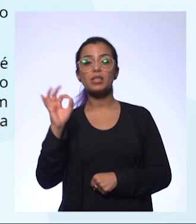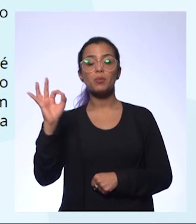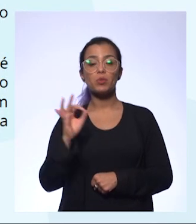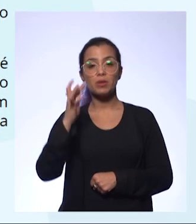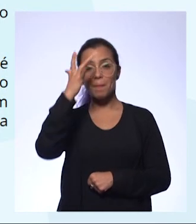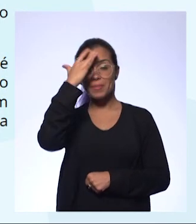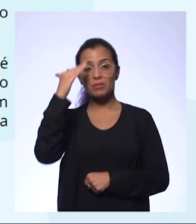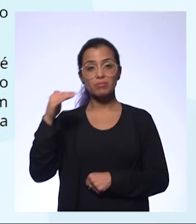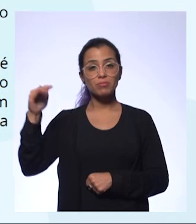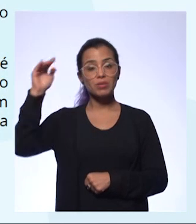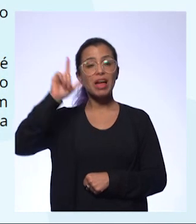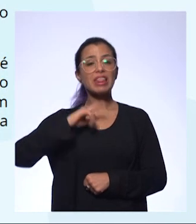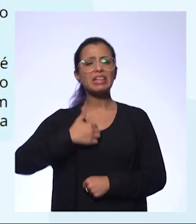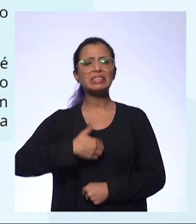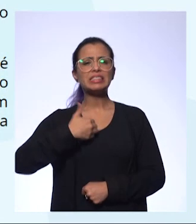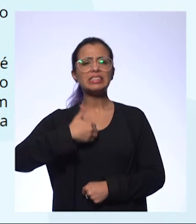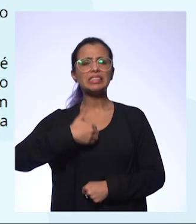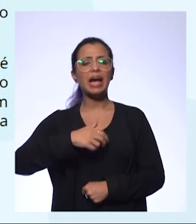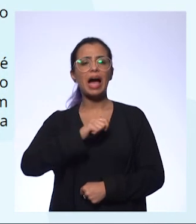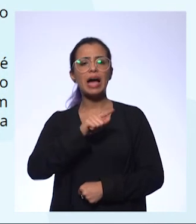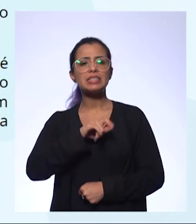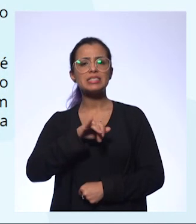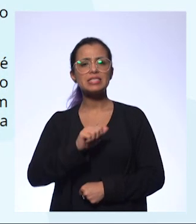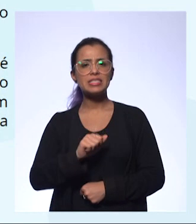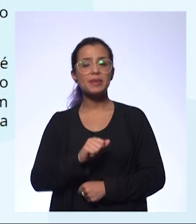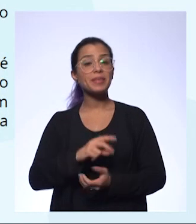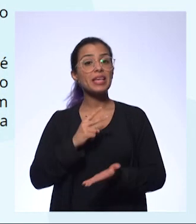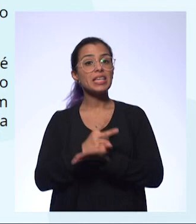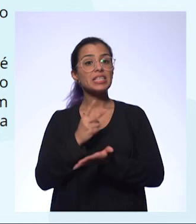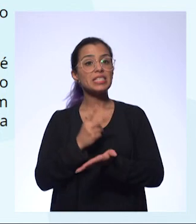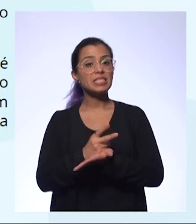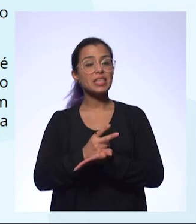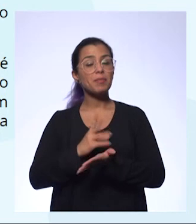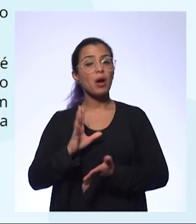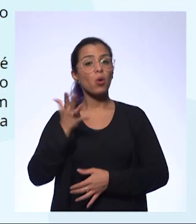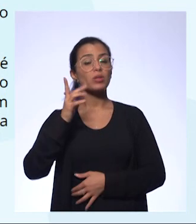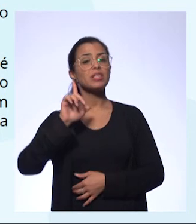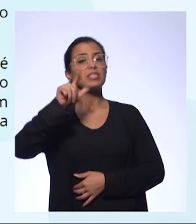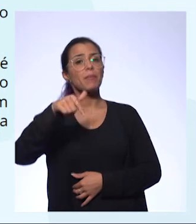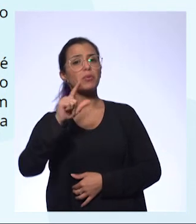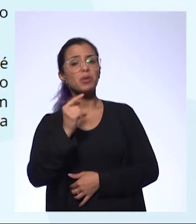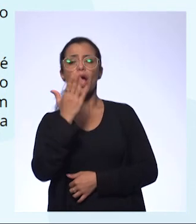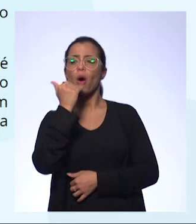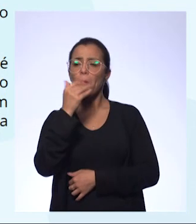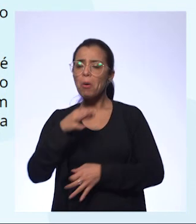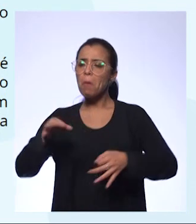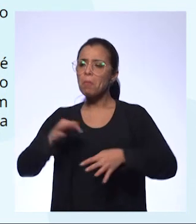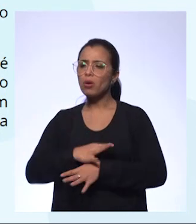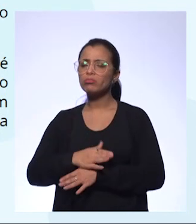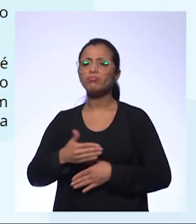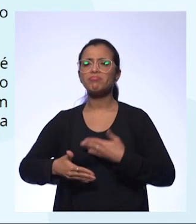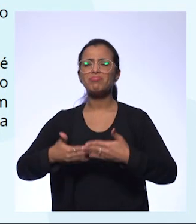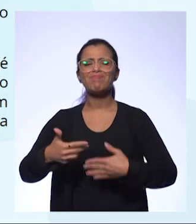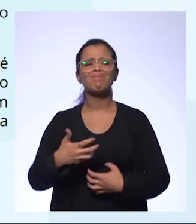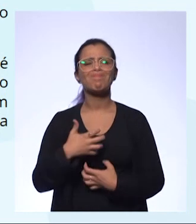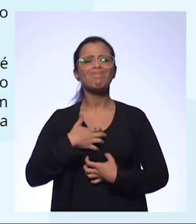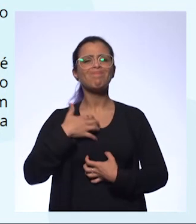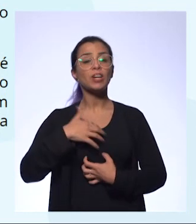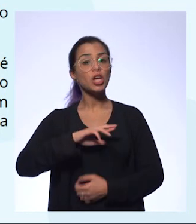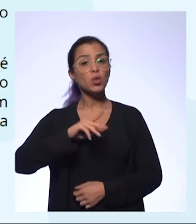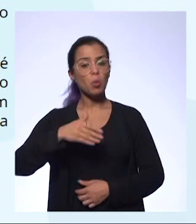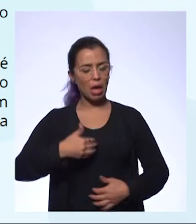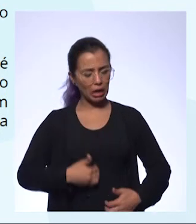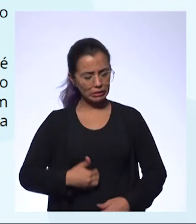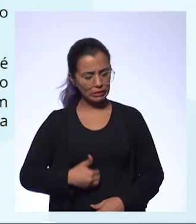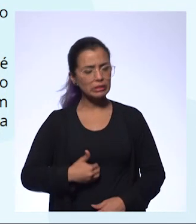maioria delas ocorre sempre nas primeiras horas após a refeição. E a azia, ela não corre diretamente no estômago,